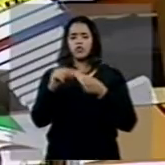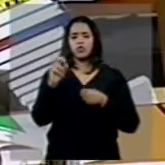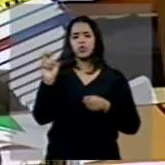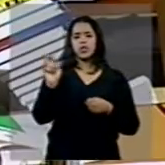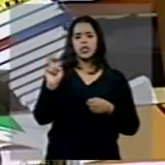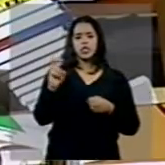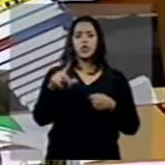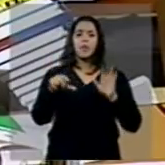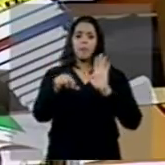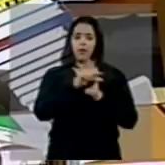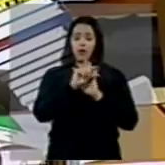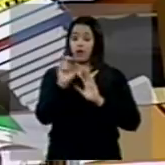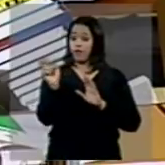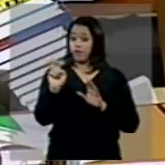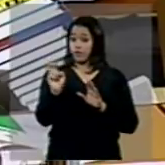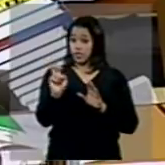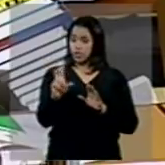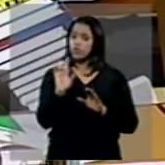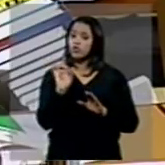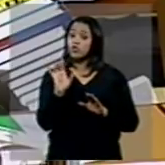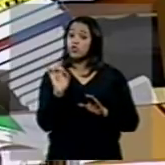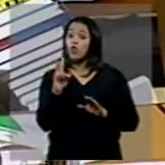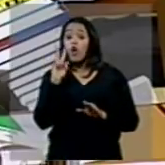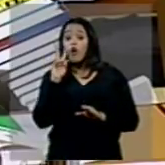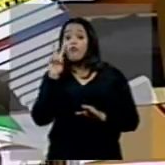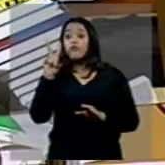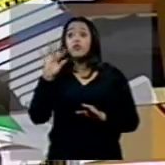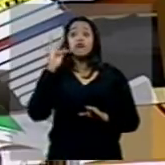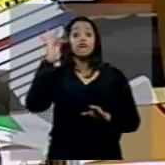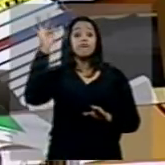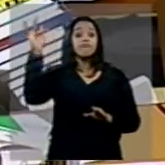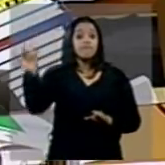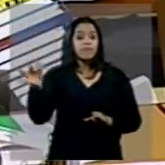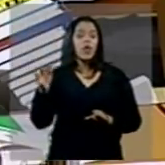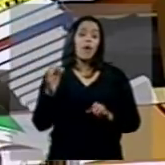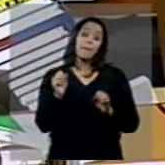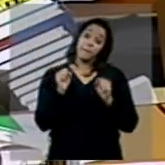5º, apenas previu a